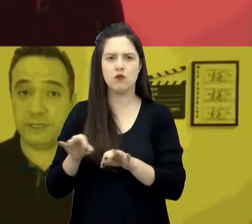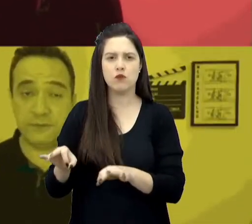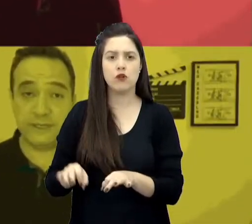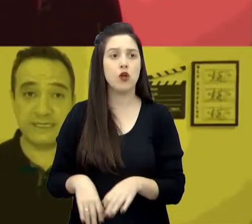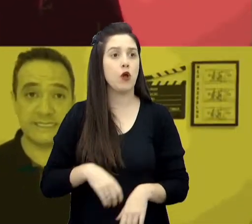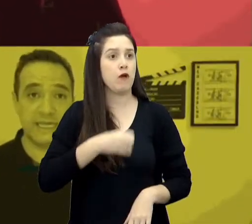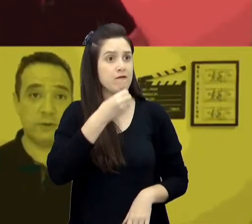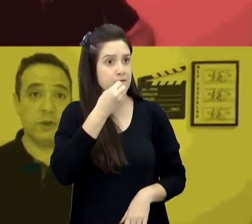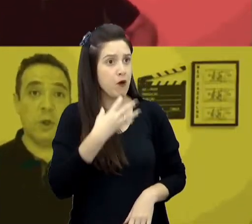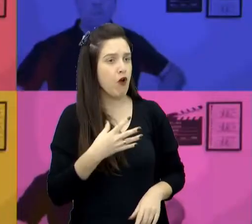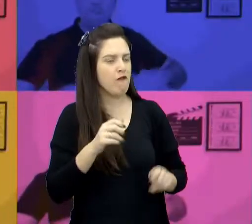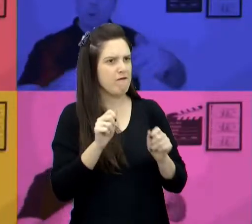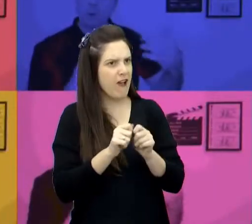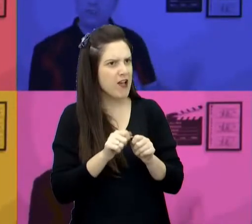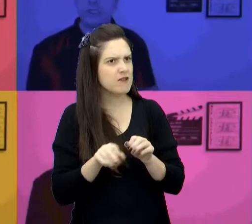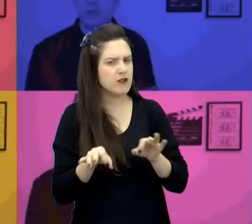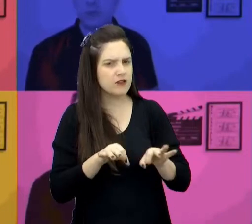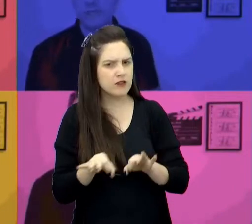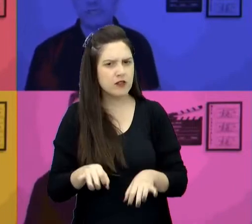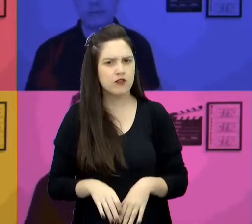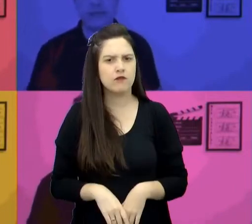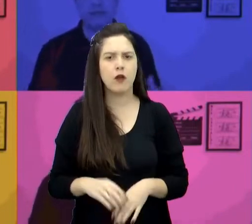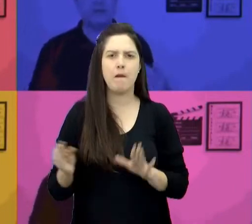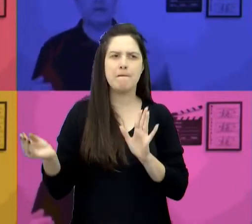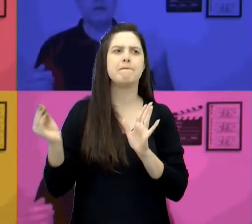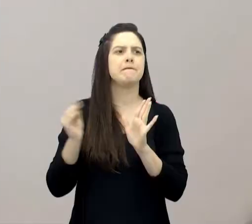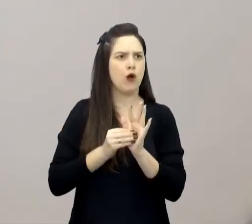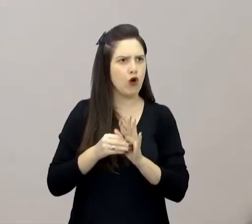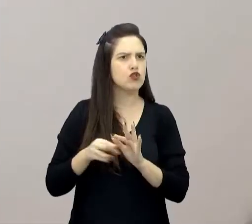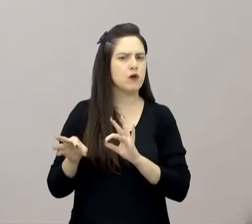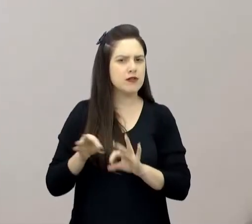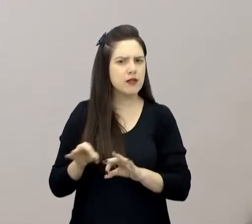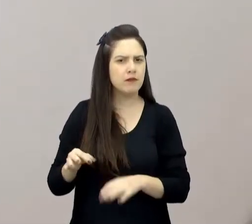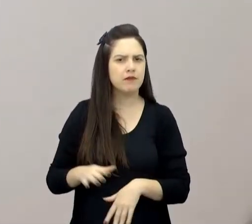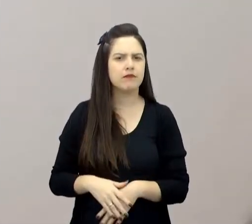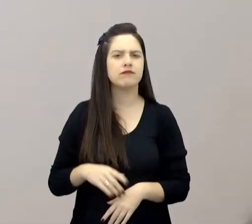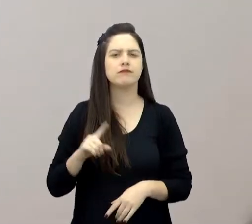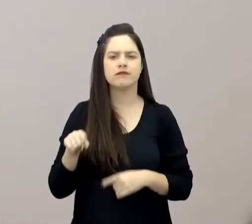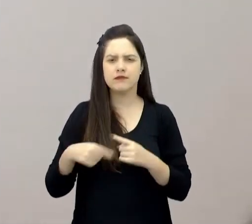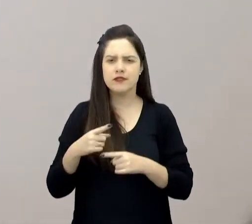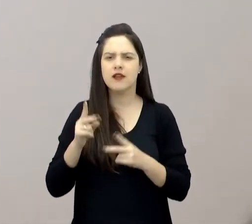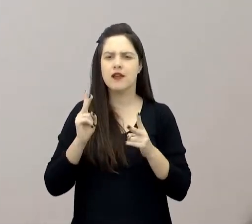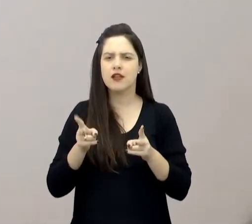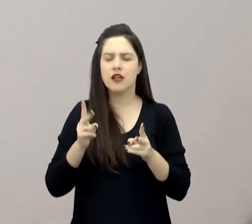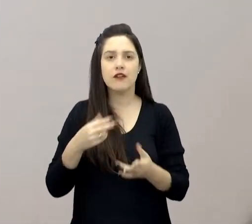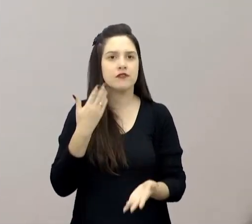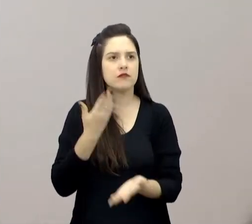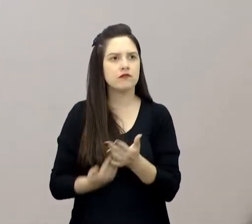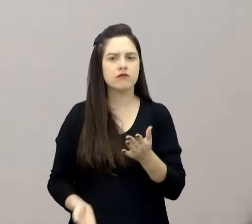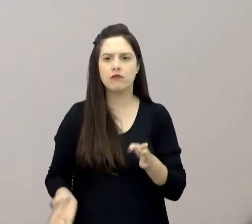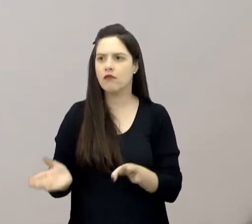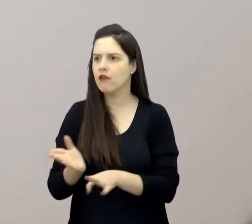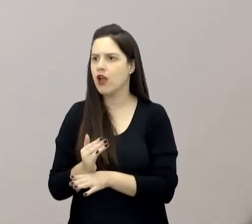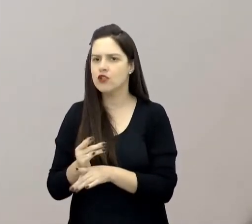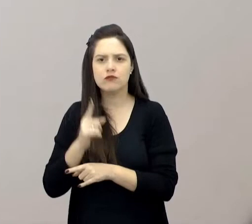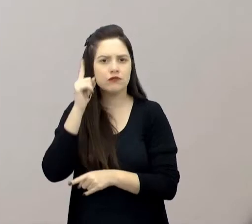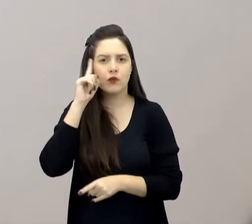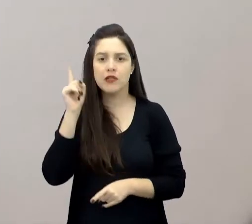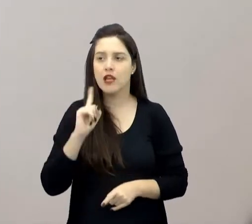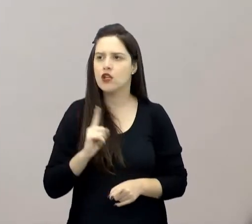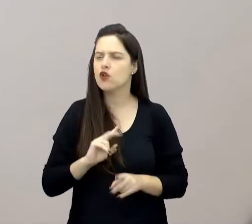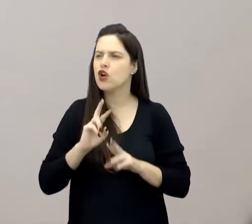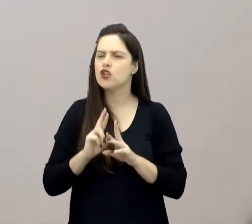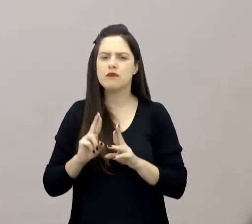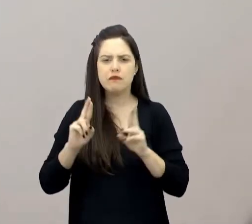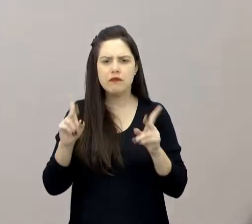um planejamento financeiro, monte um orçamento. E você muitas vezes se perde, não entende qual é a diferença